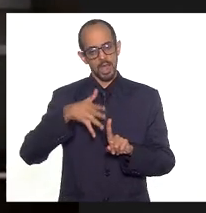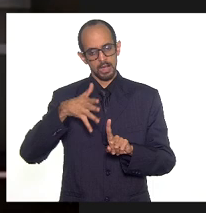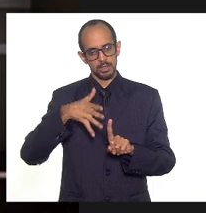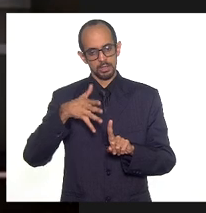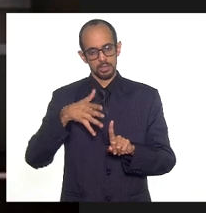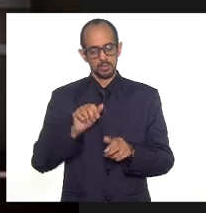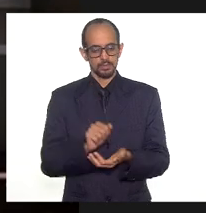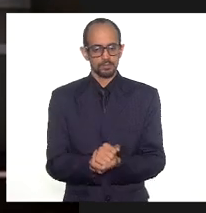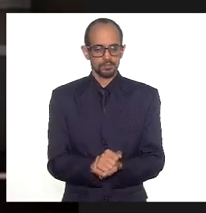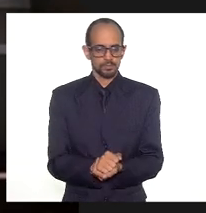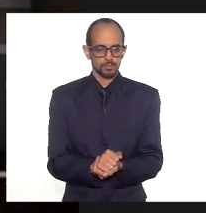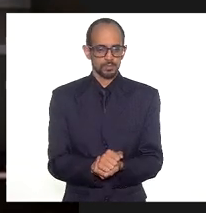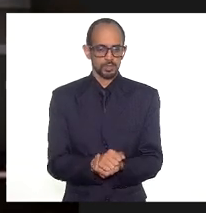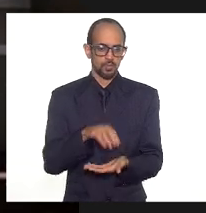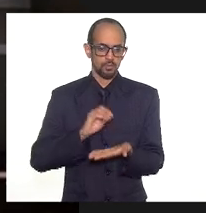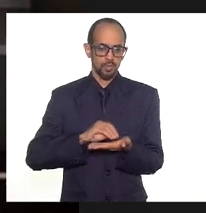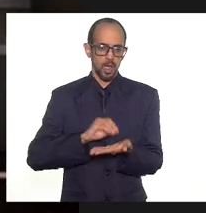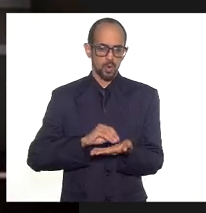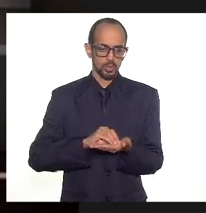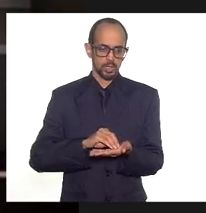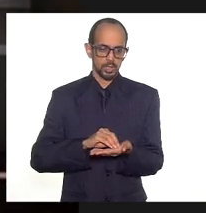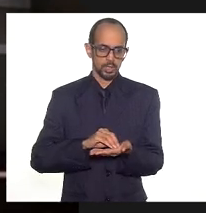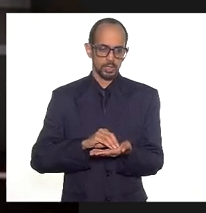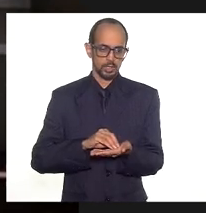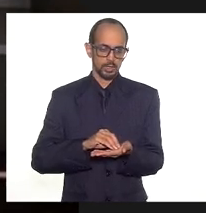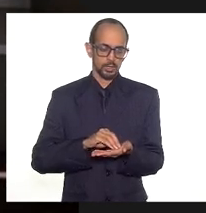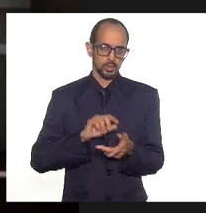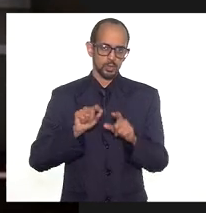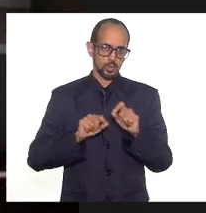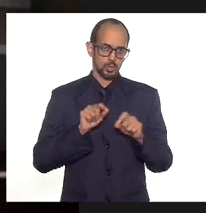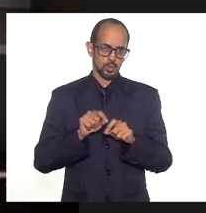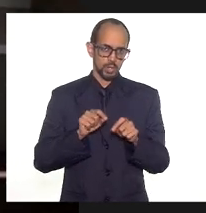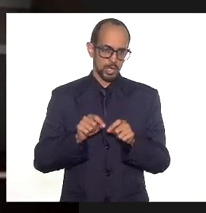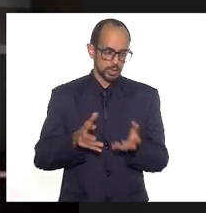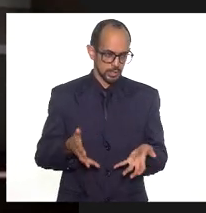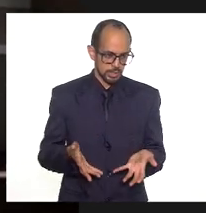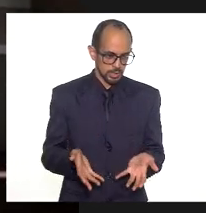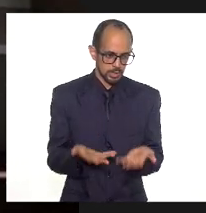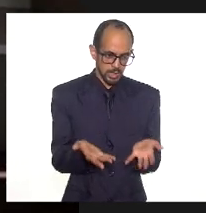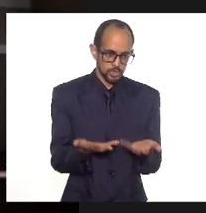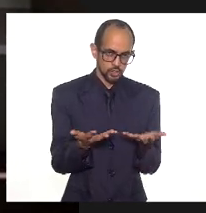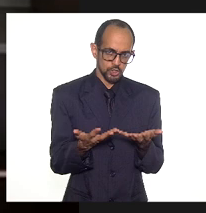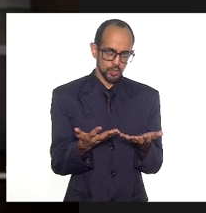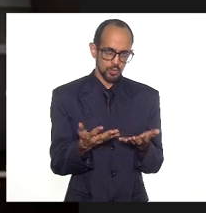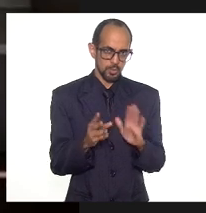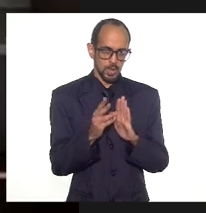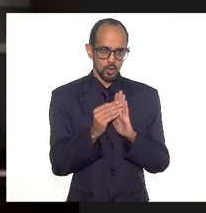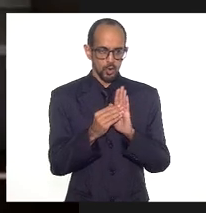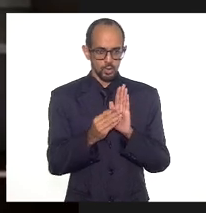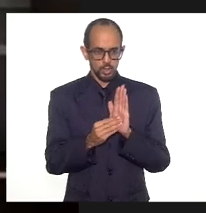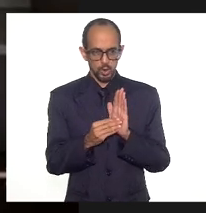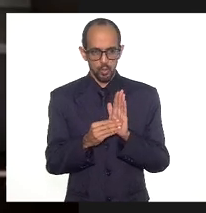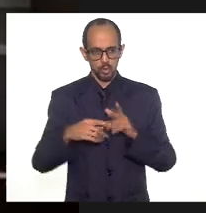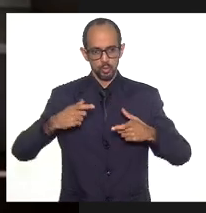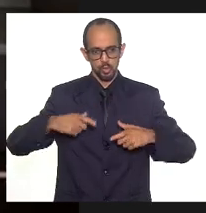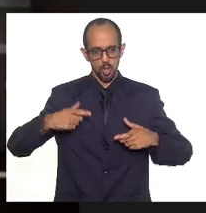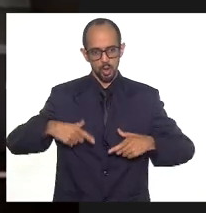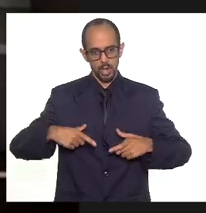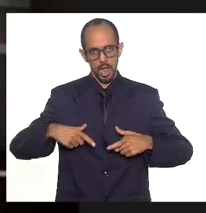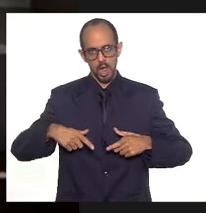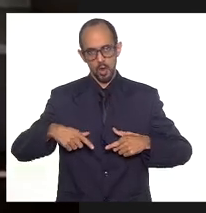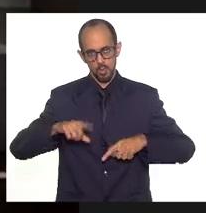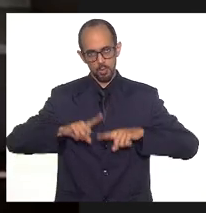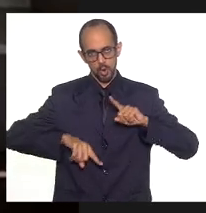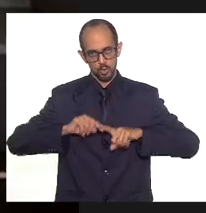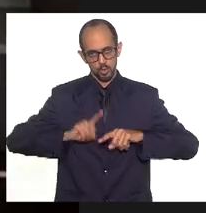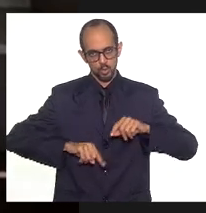pouco do incentivo, né, para que o conteúdo local, de fato, seja visto como alguma